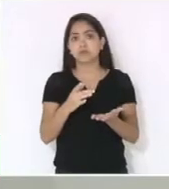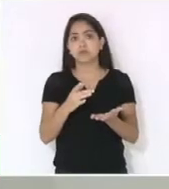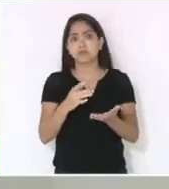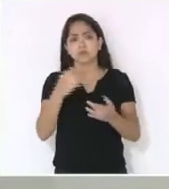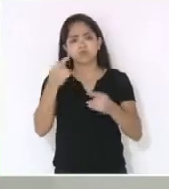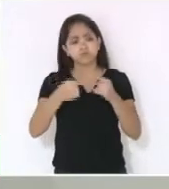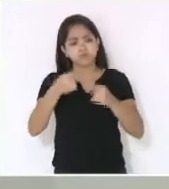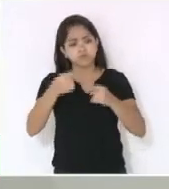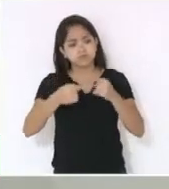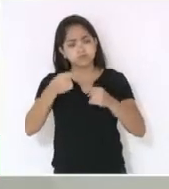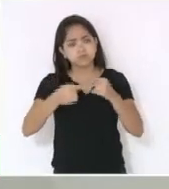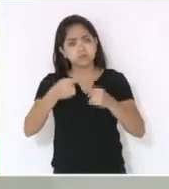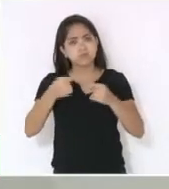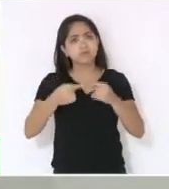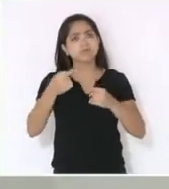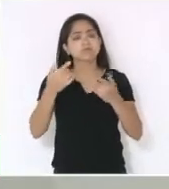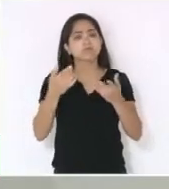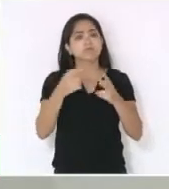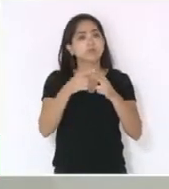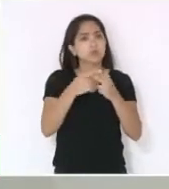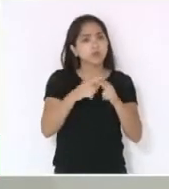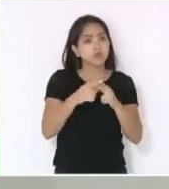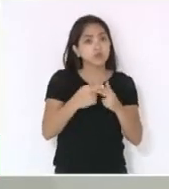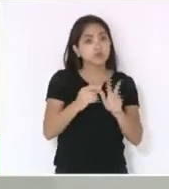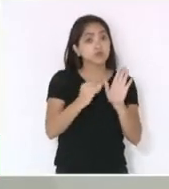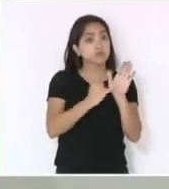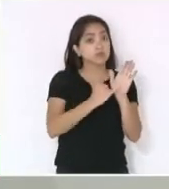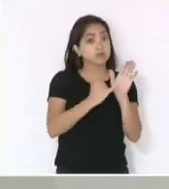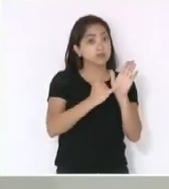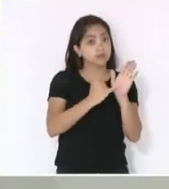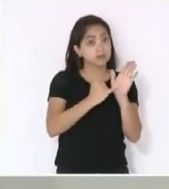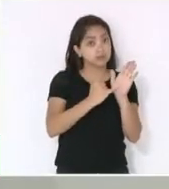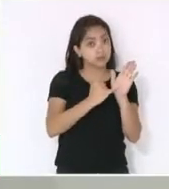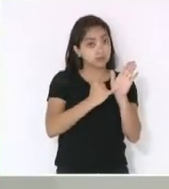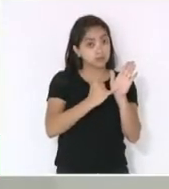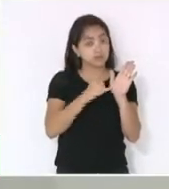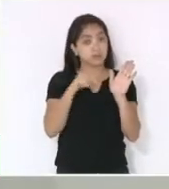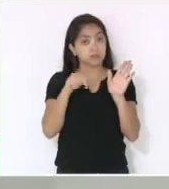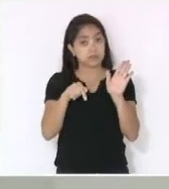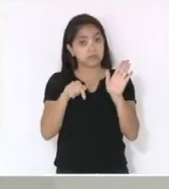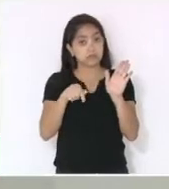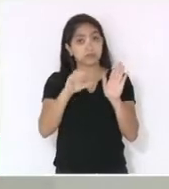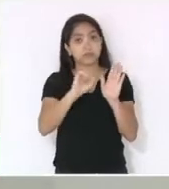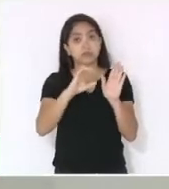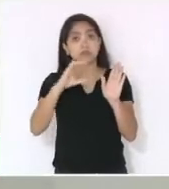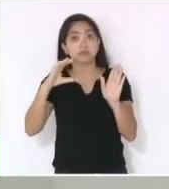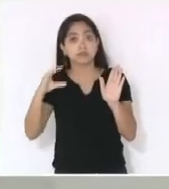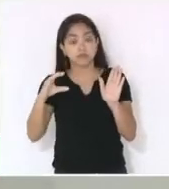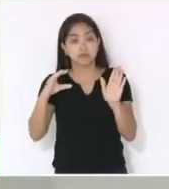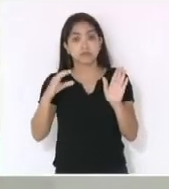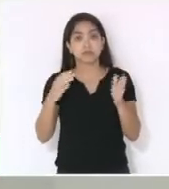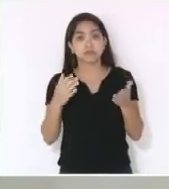ajuste, podemos dizer, tributário, que Santa Catarina